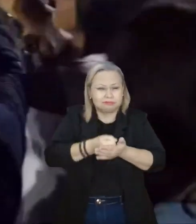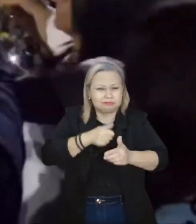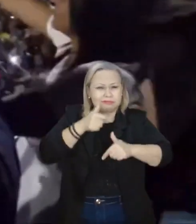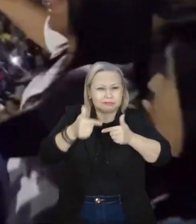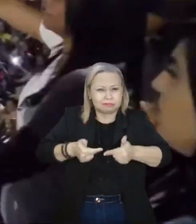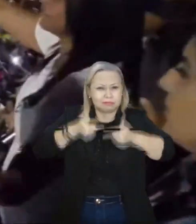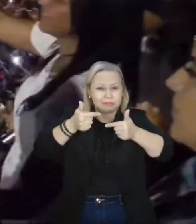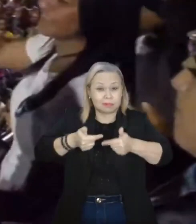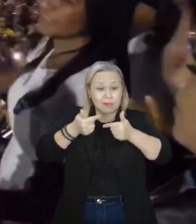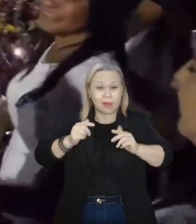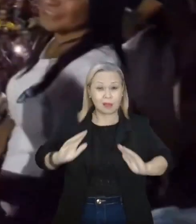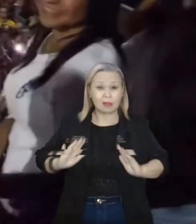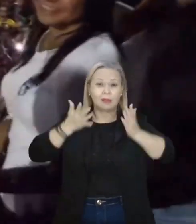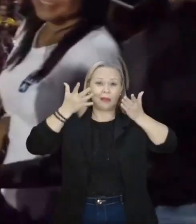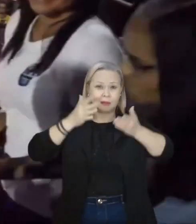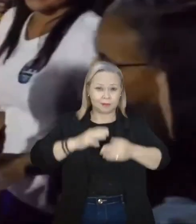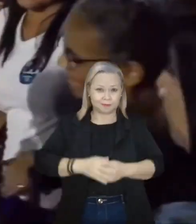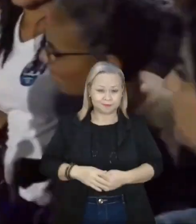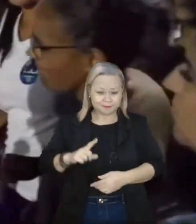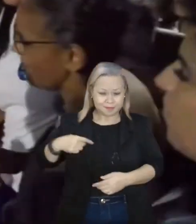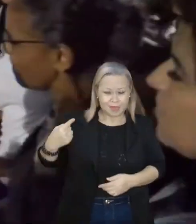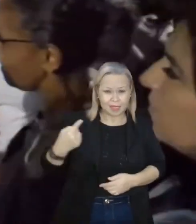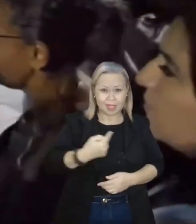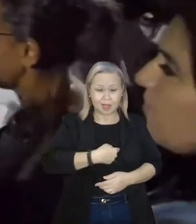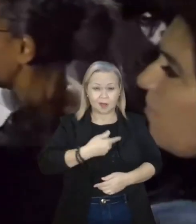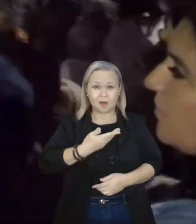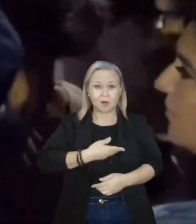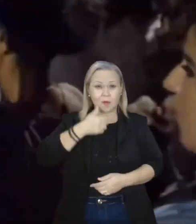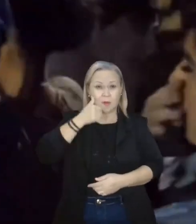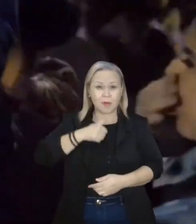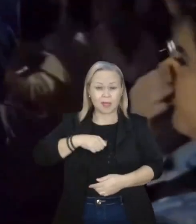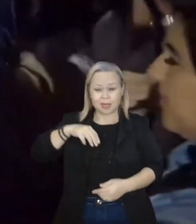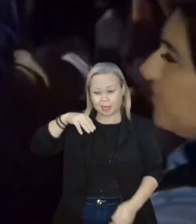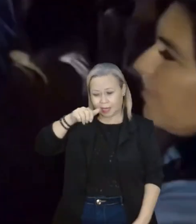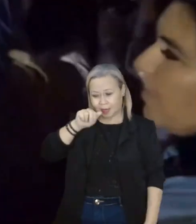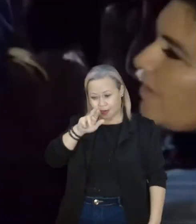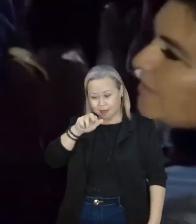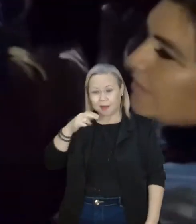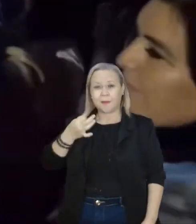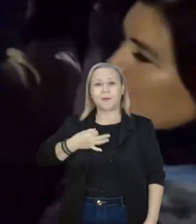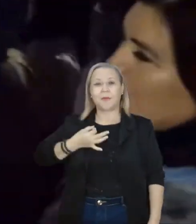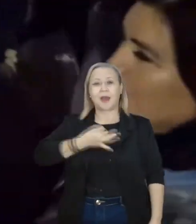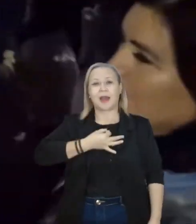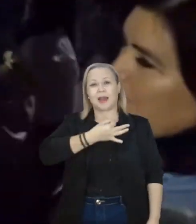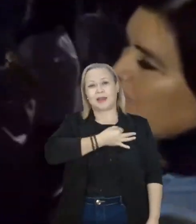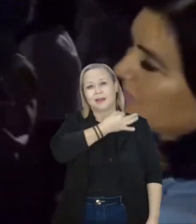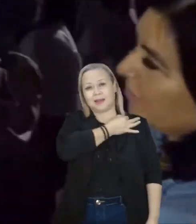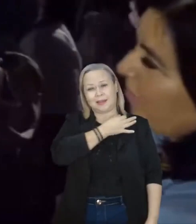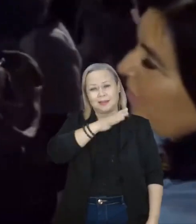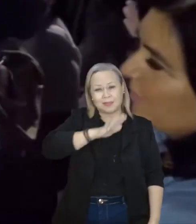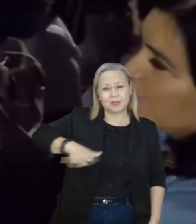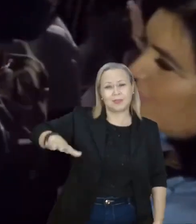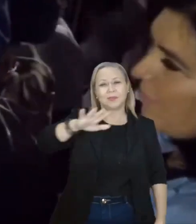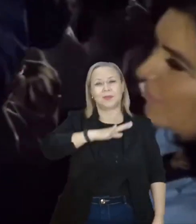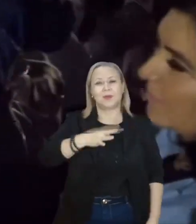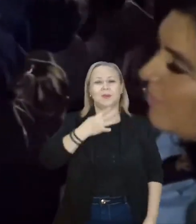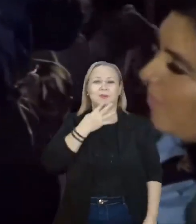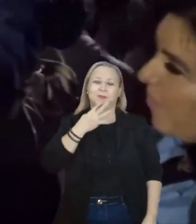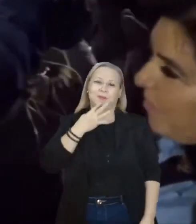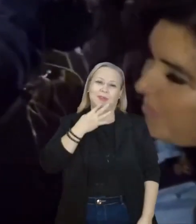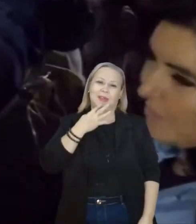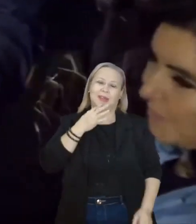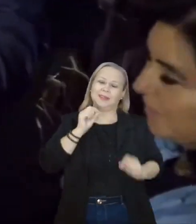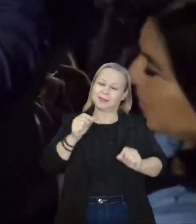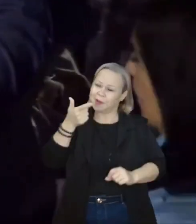nessa campanha. E a nossa companheira Marina Silva, que todos vocês conhecem, foi